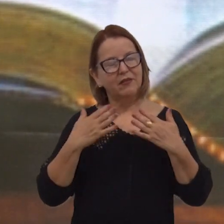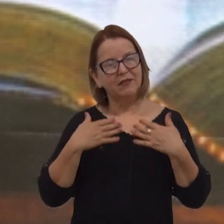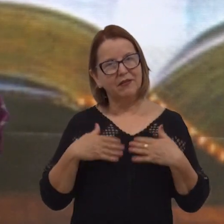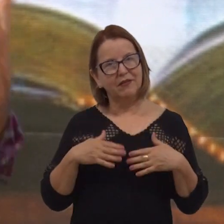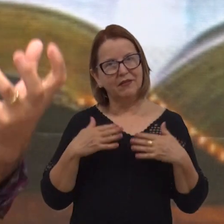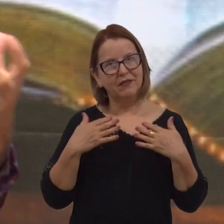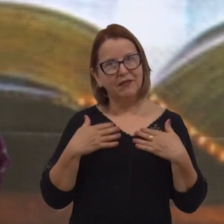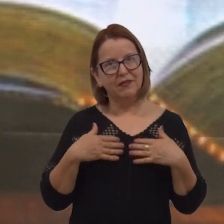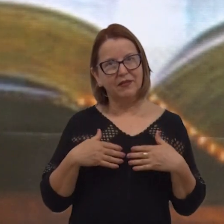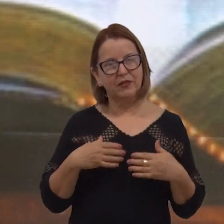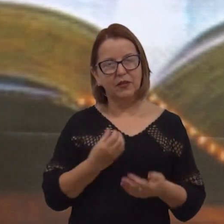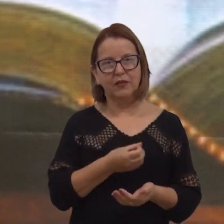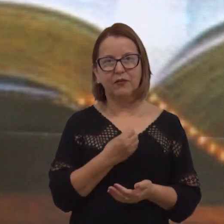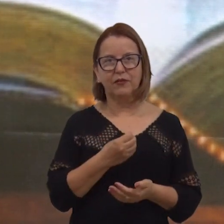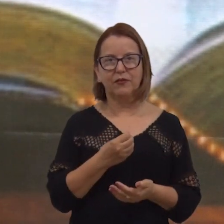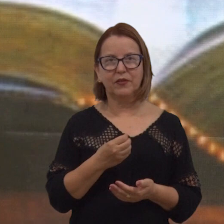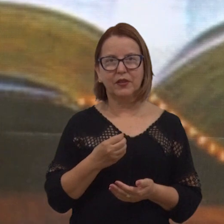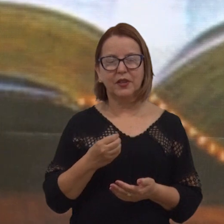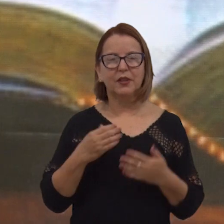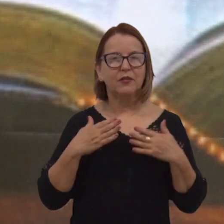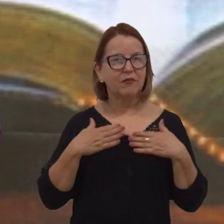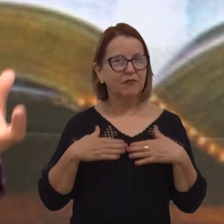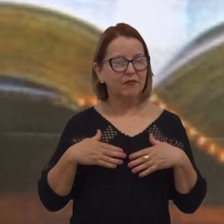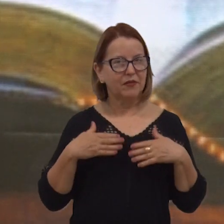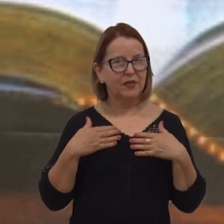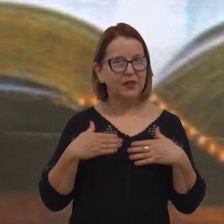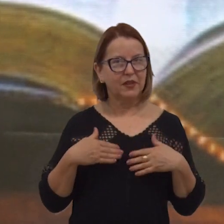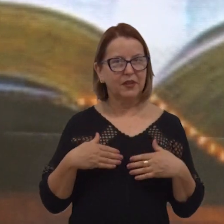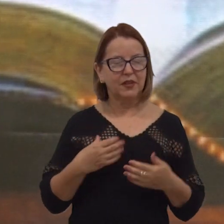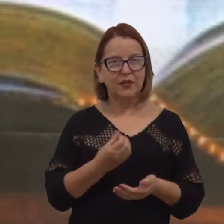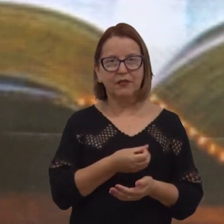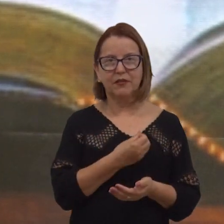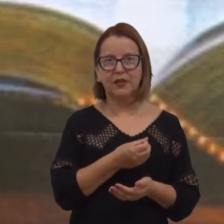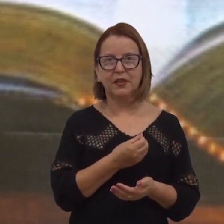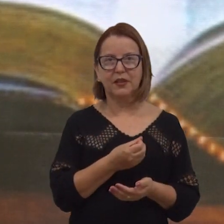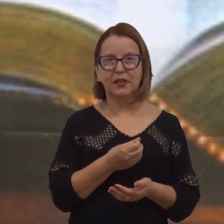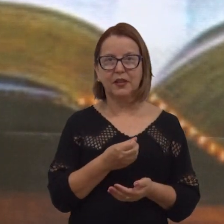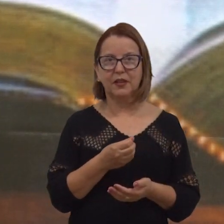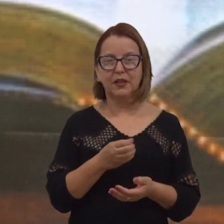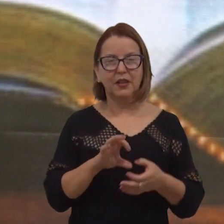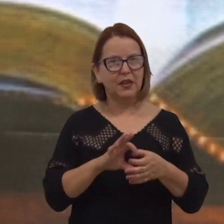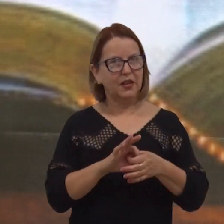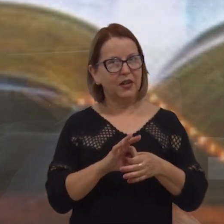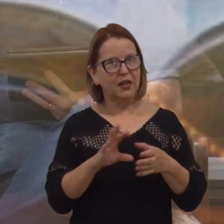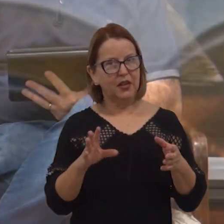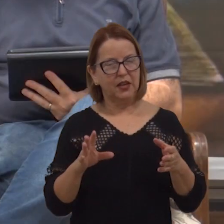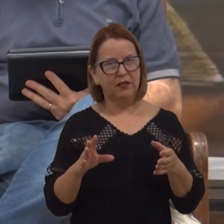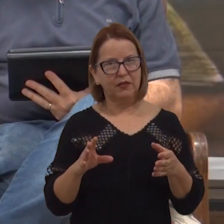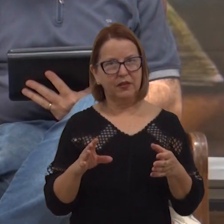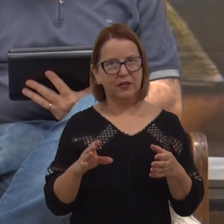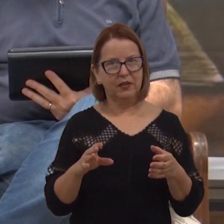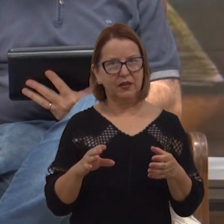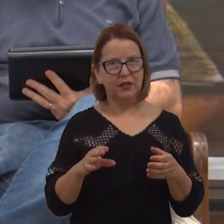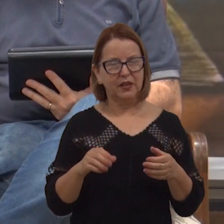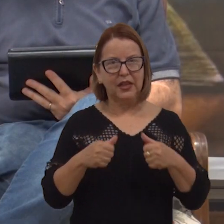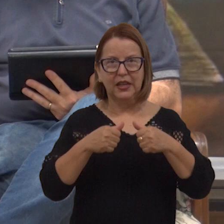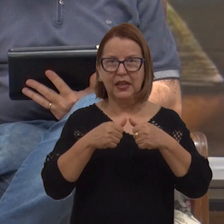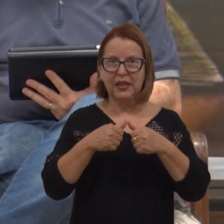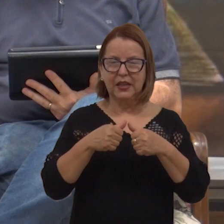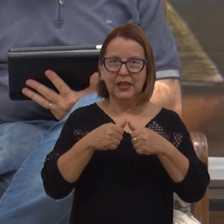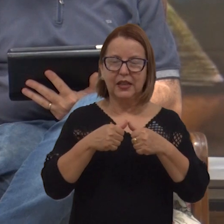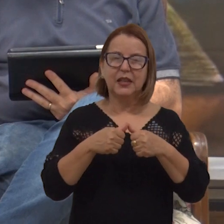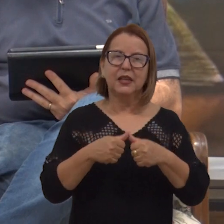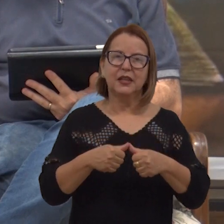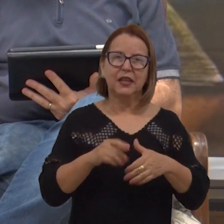mais tranquila, uma vida mais sossegada, uma vida livre dessas chamadas